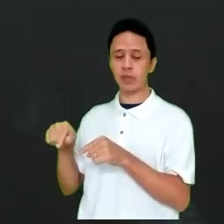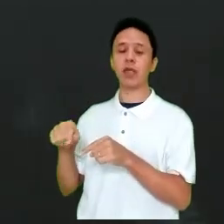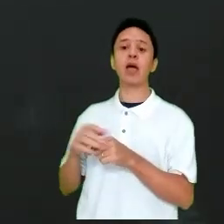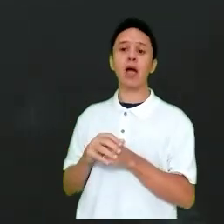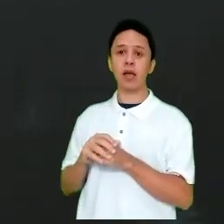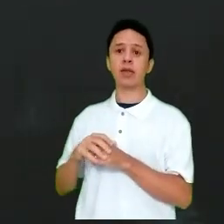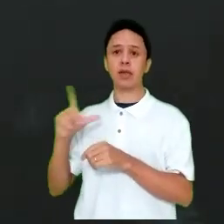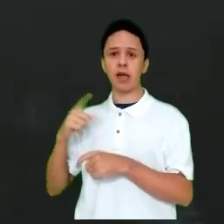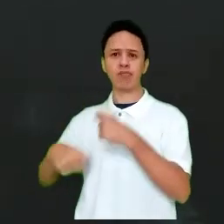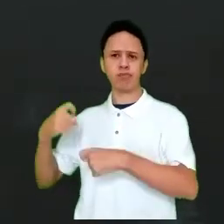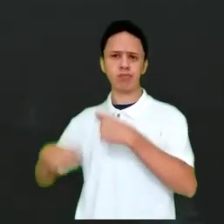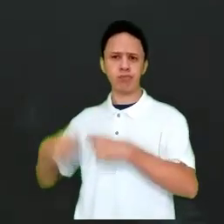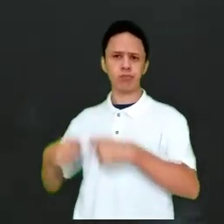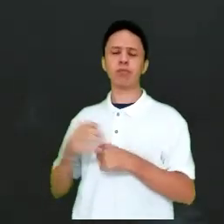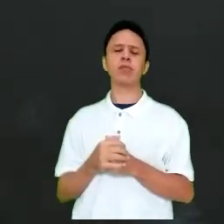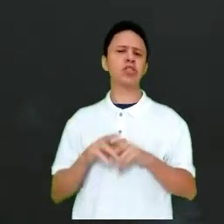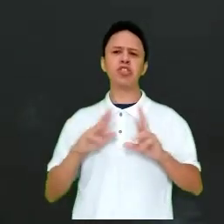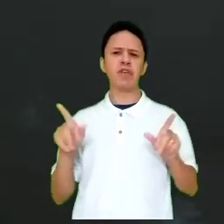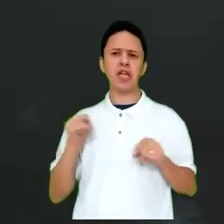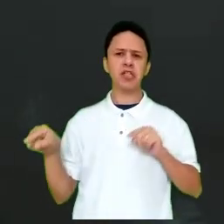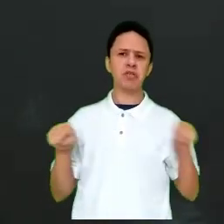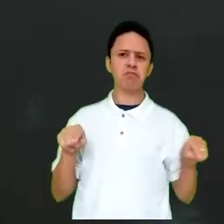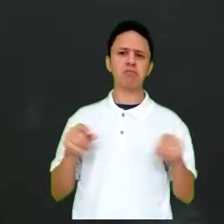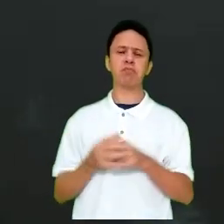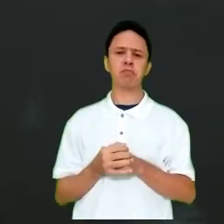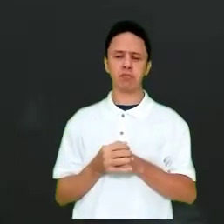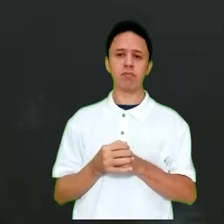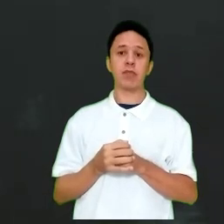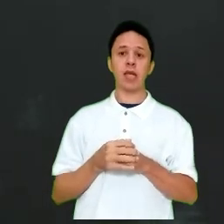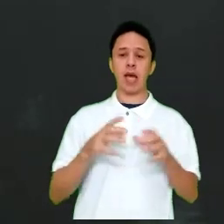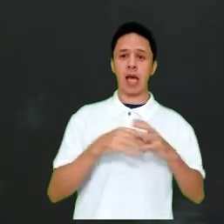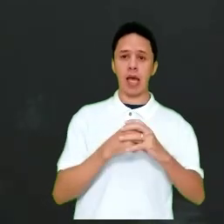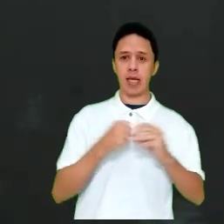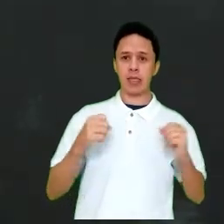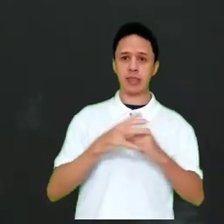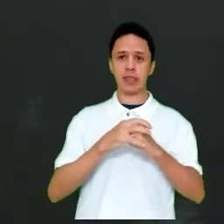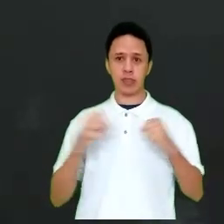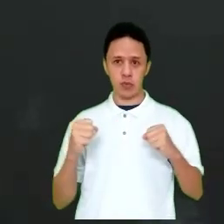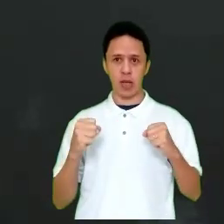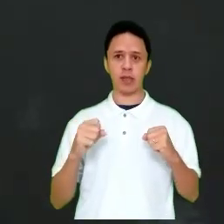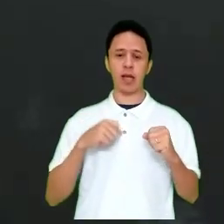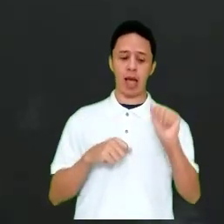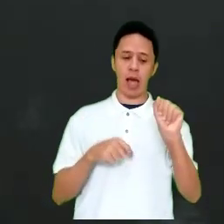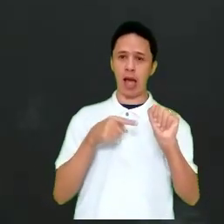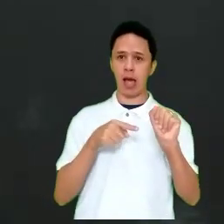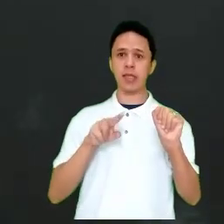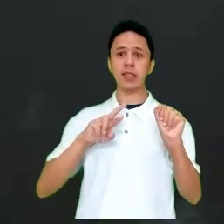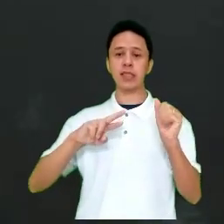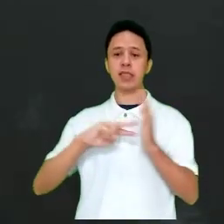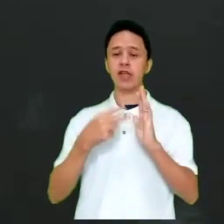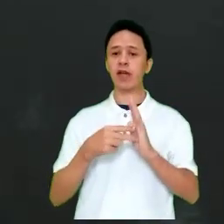a reprodução sexuada. Assim, qual é a grande diferença entre elas? Quando eu falo de assexuada, eu tenho aqui o A, um prefixo